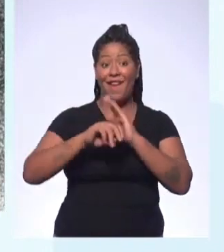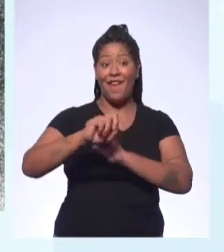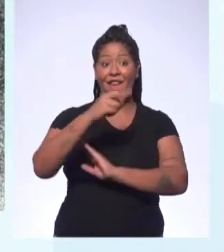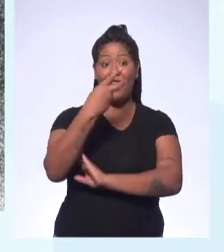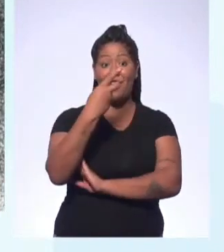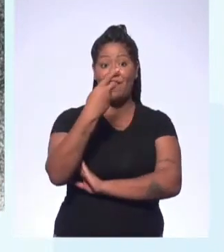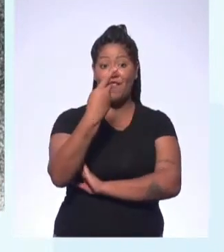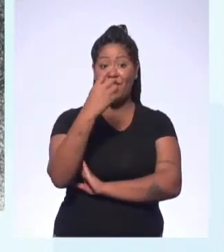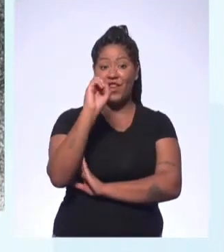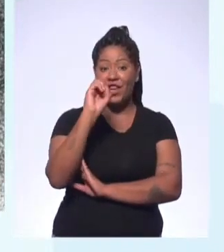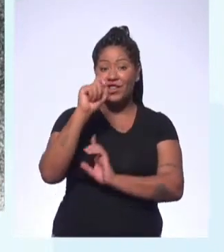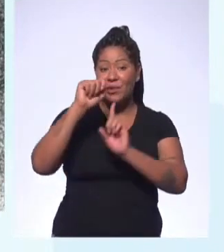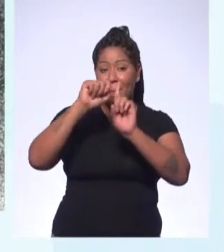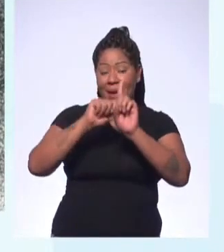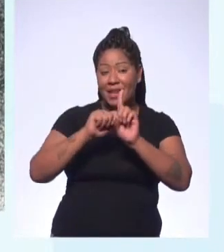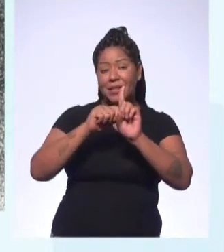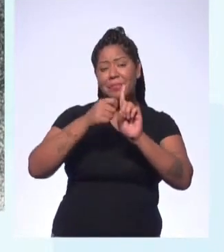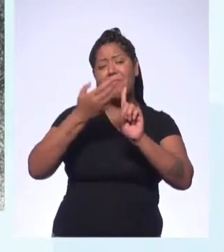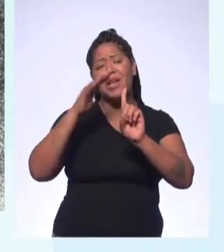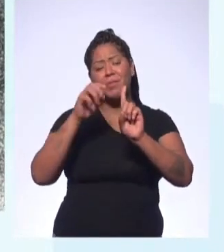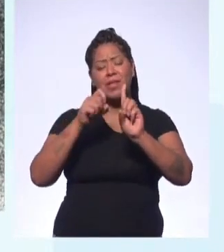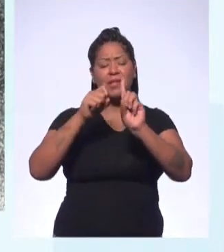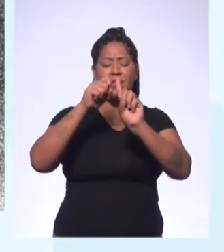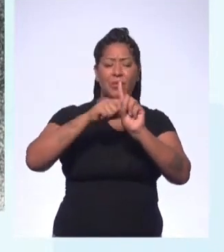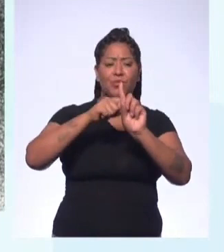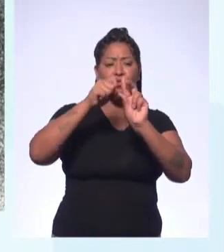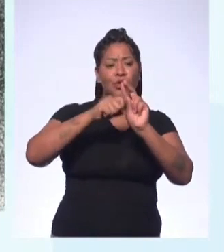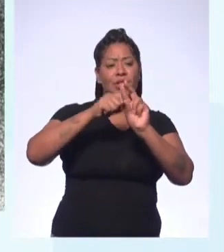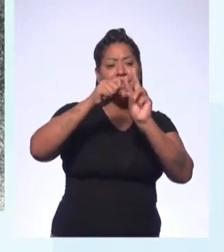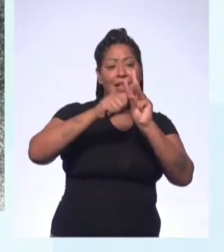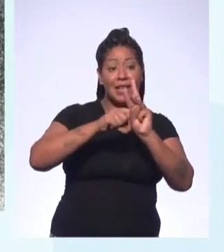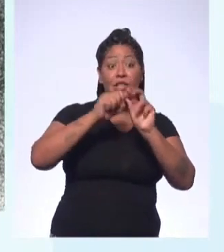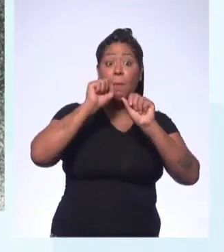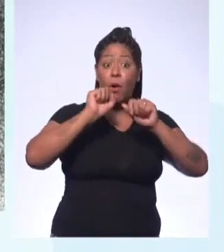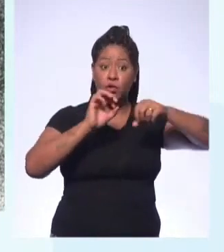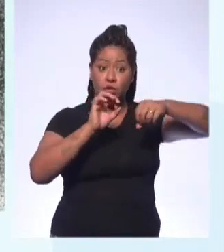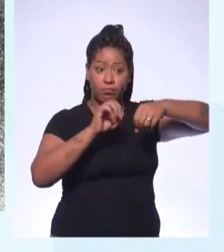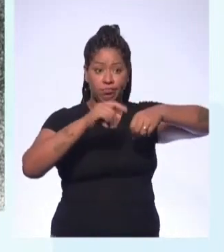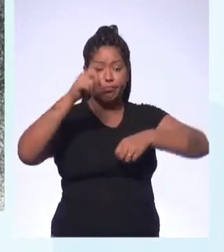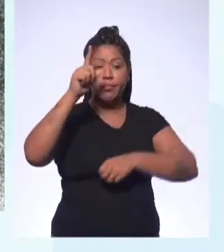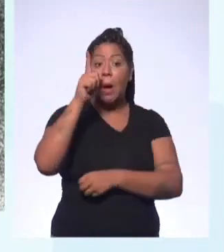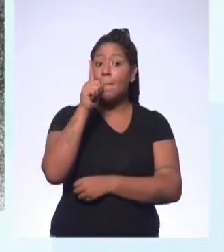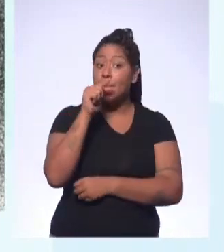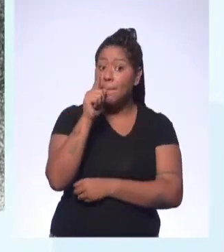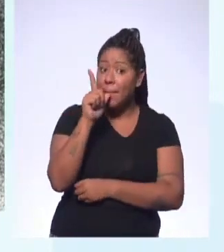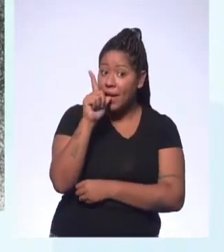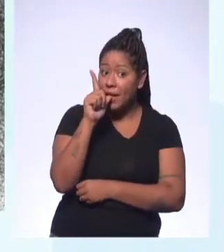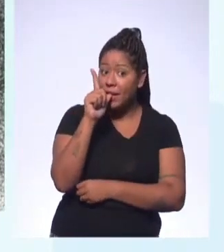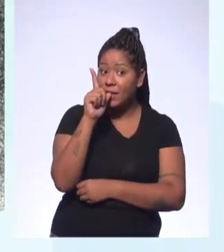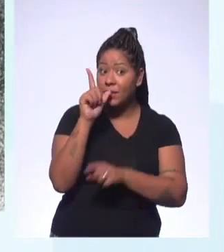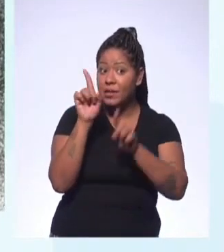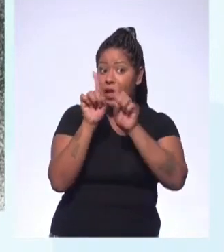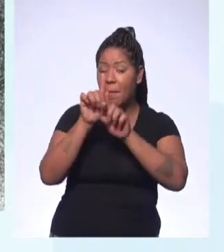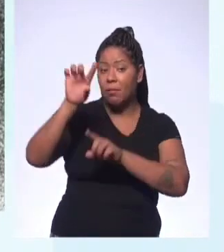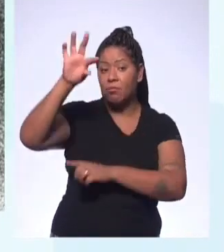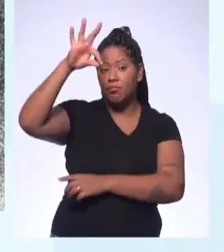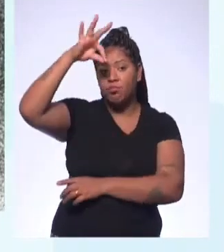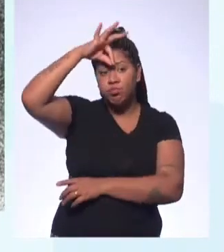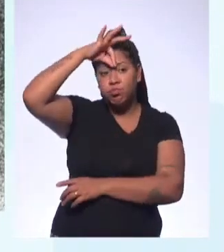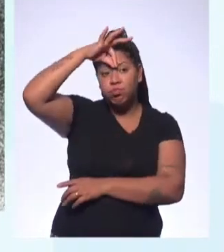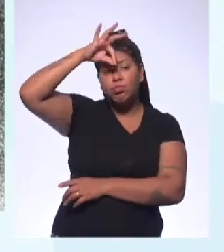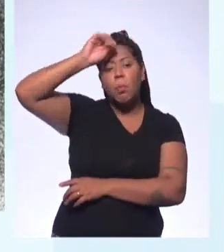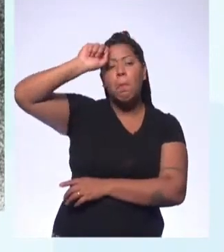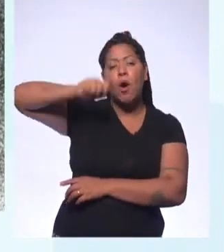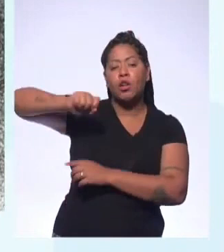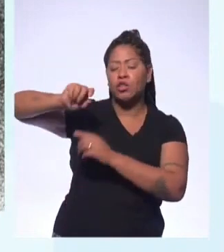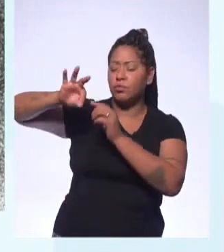1 a 20 meses, em média 3 meses. Tá? Então vai causar verrugas, é o mais comum, né? Porém, essa verruga